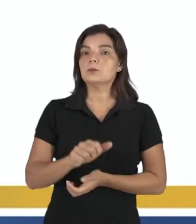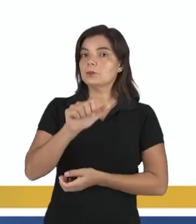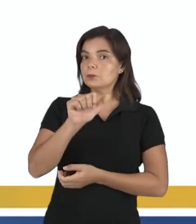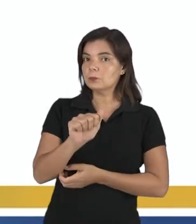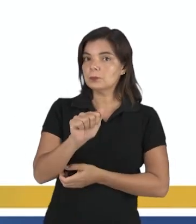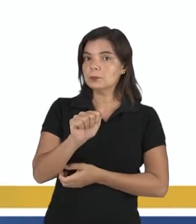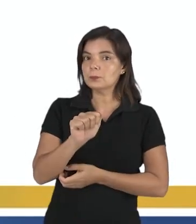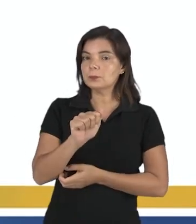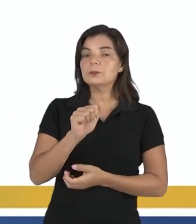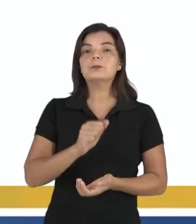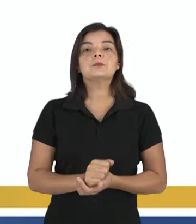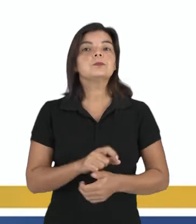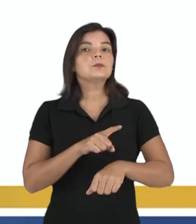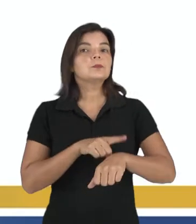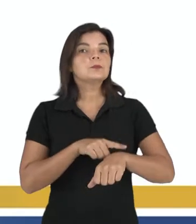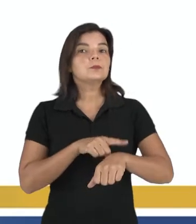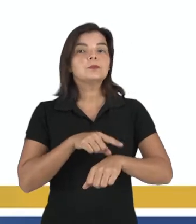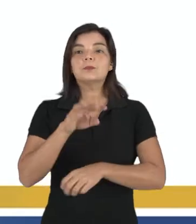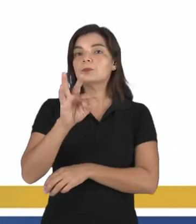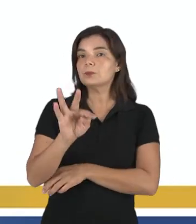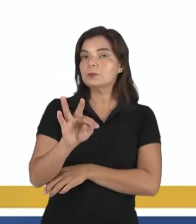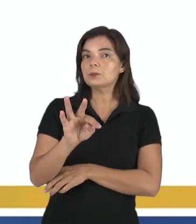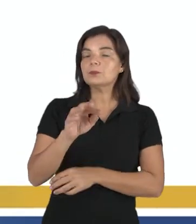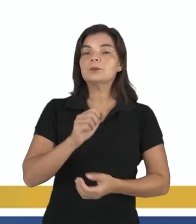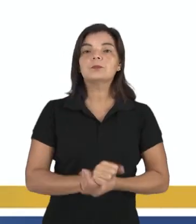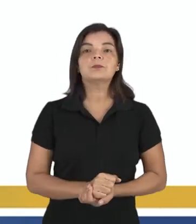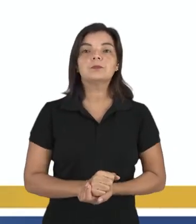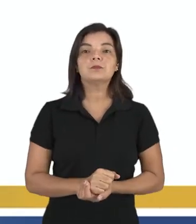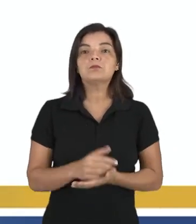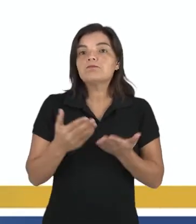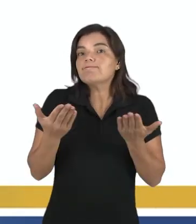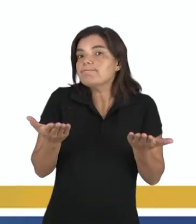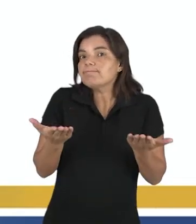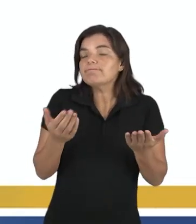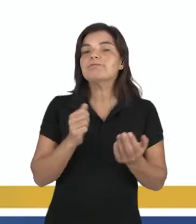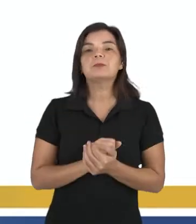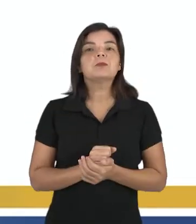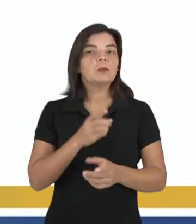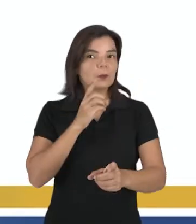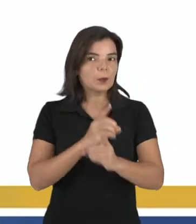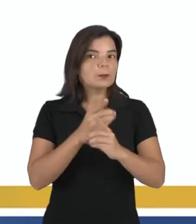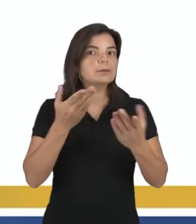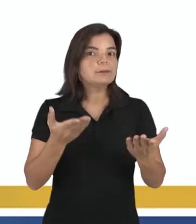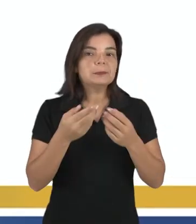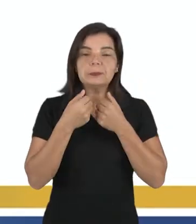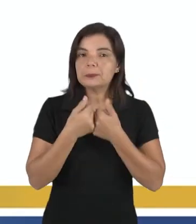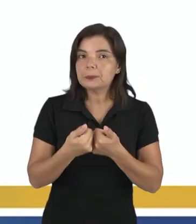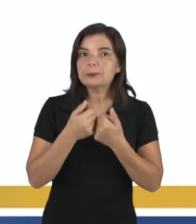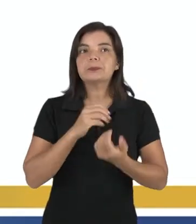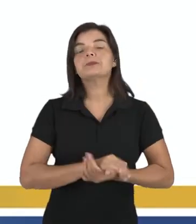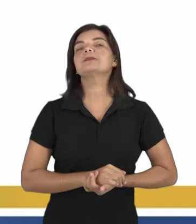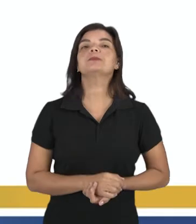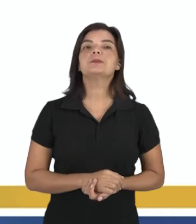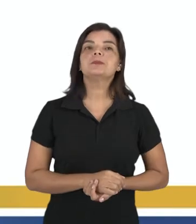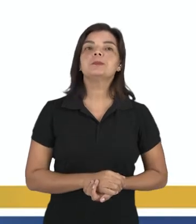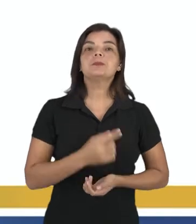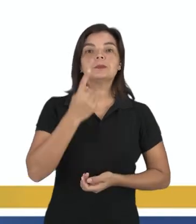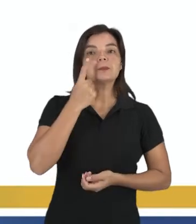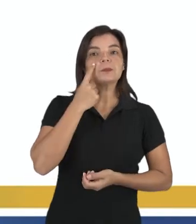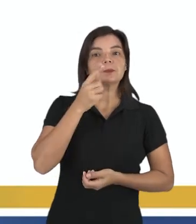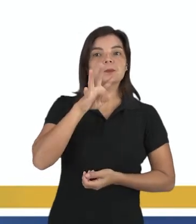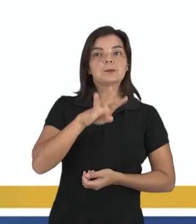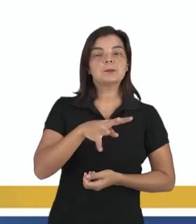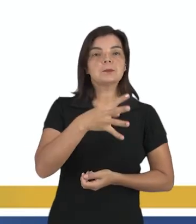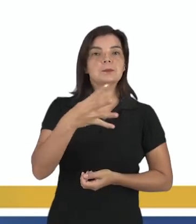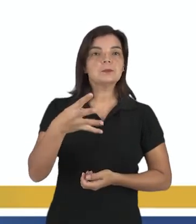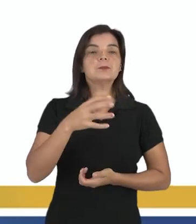A. E o t será a nossa incógnita da função. Tudo bem? Então, observe